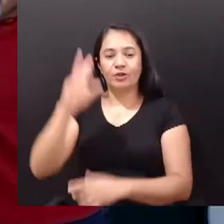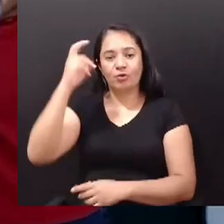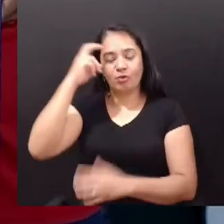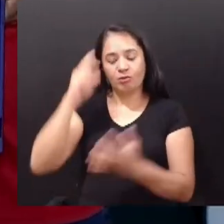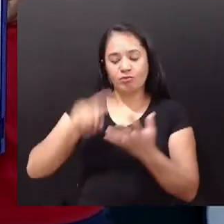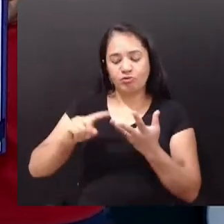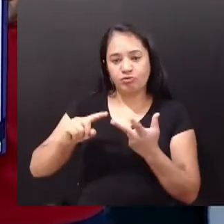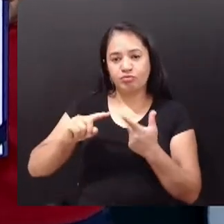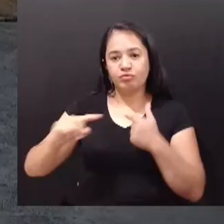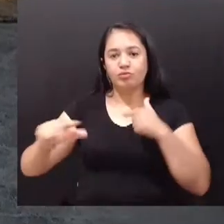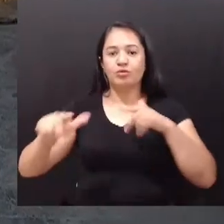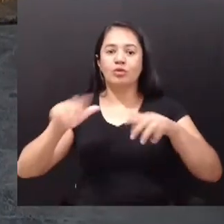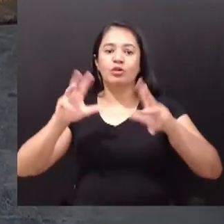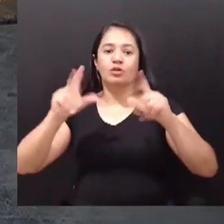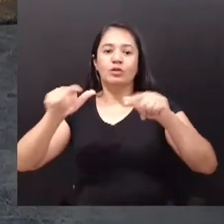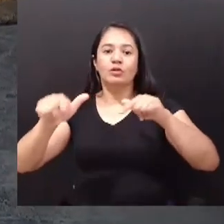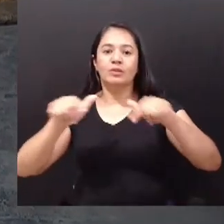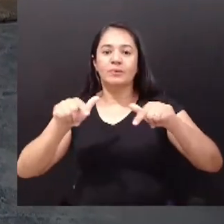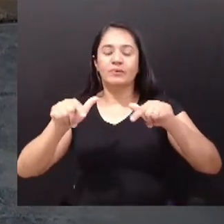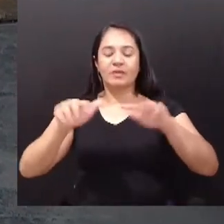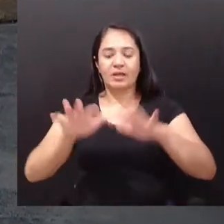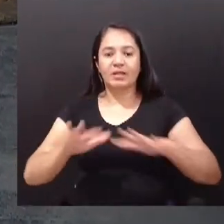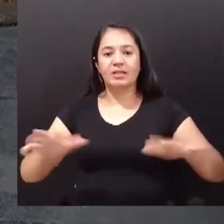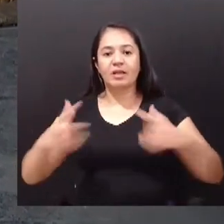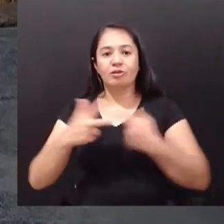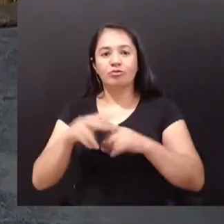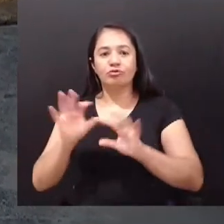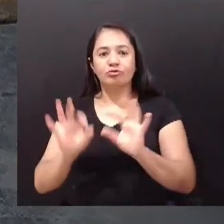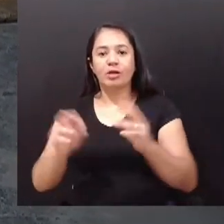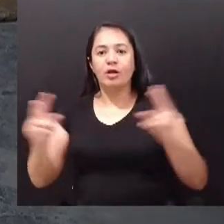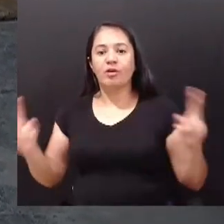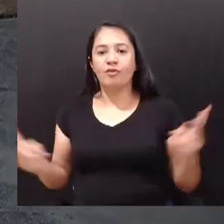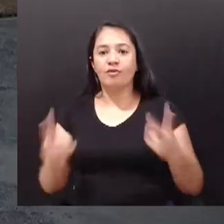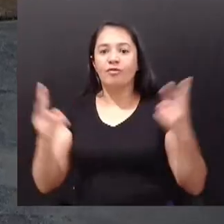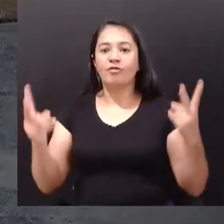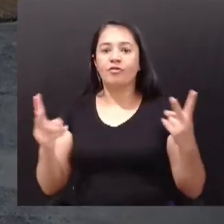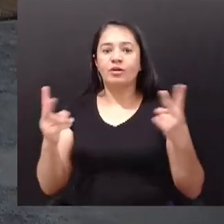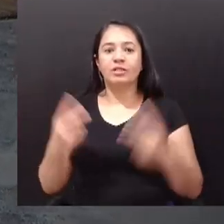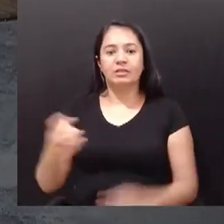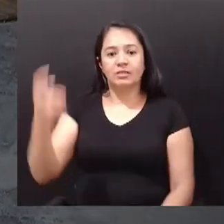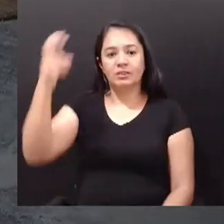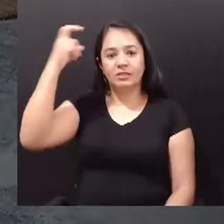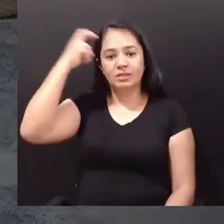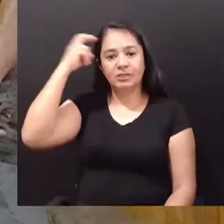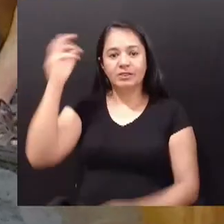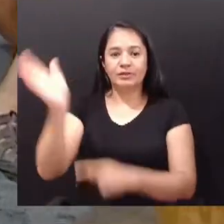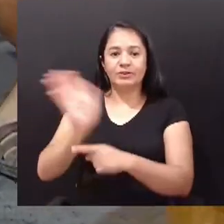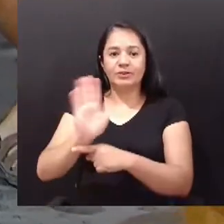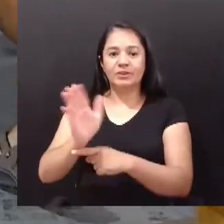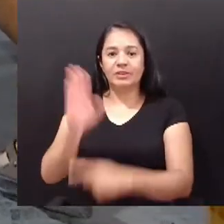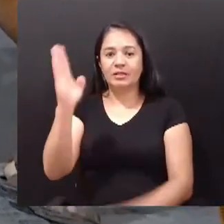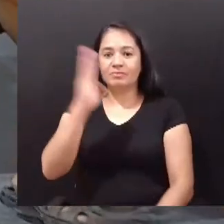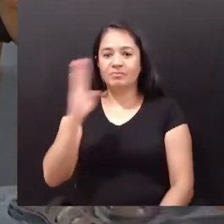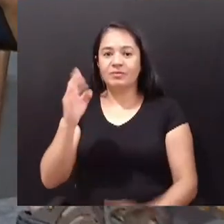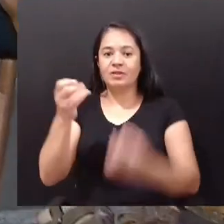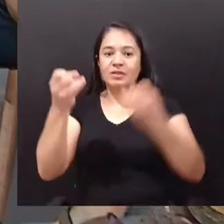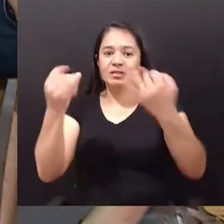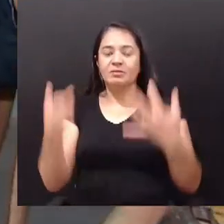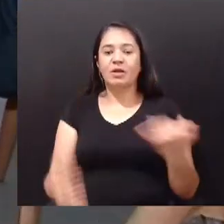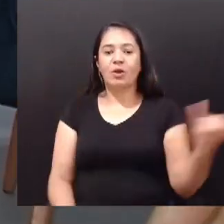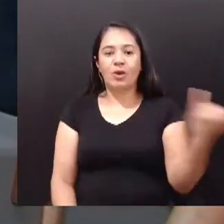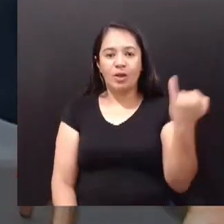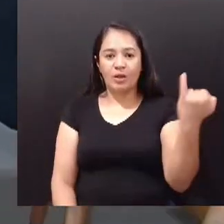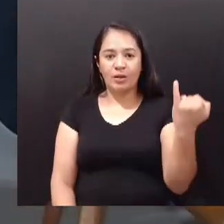na área de manutenção e valorização da cultura e do cinema nacional, falou da importância deste